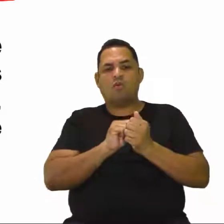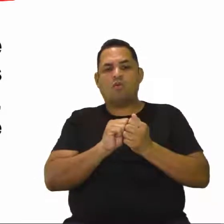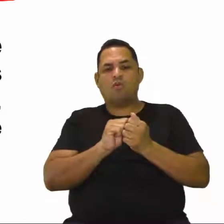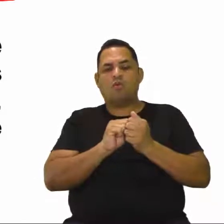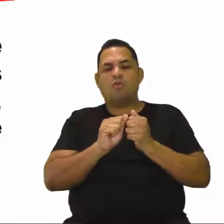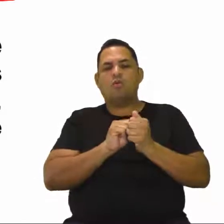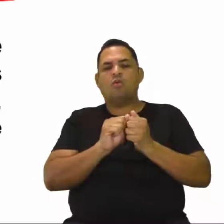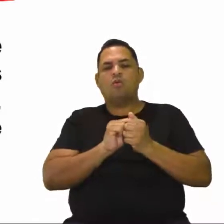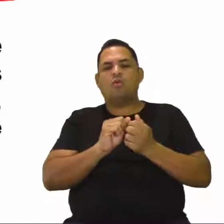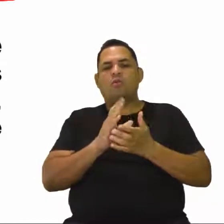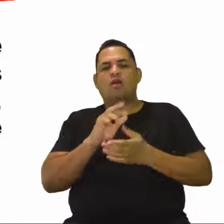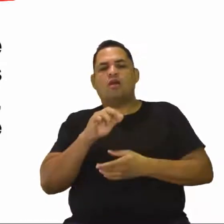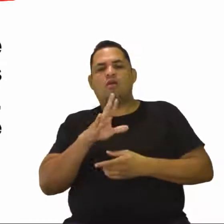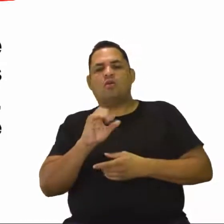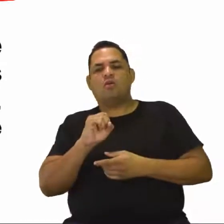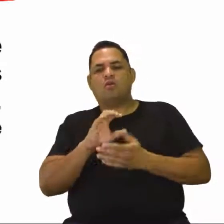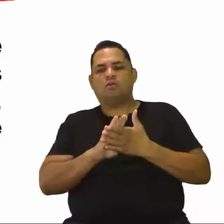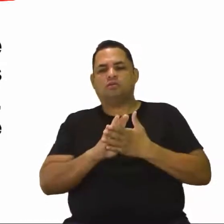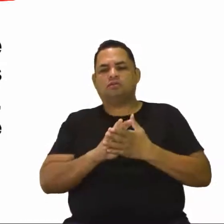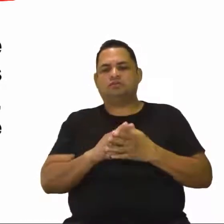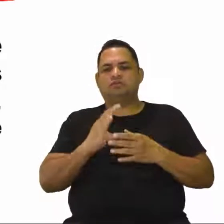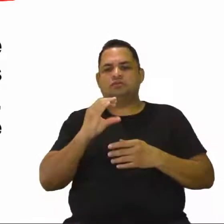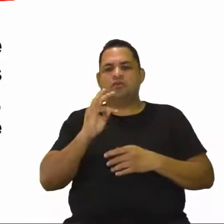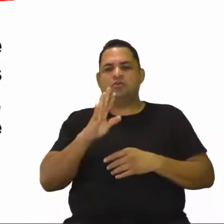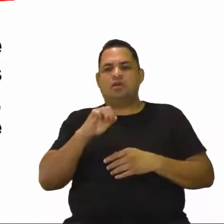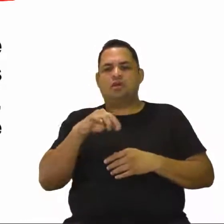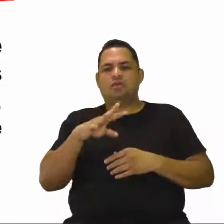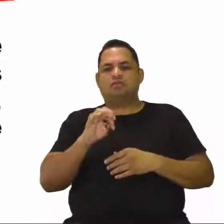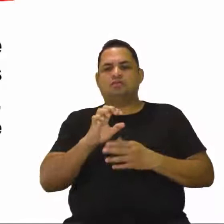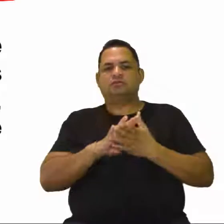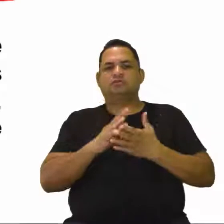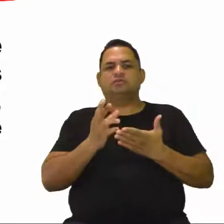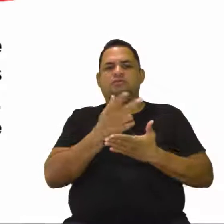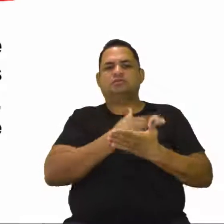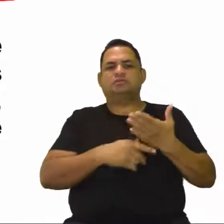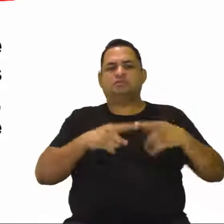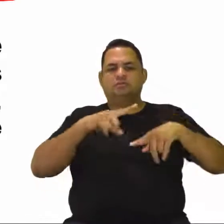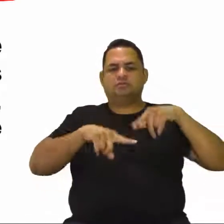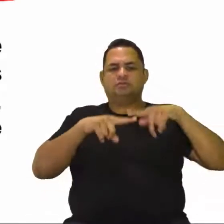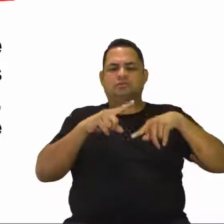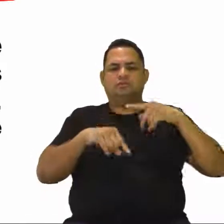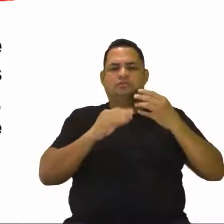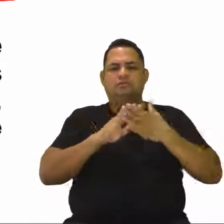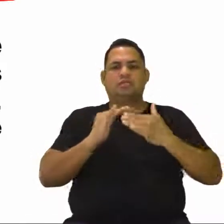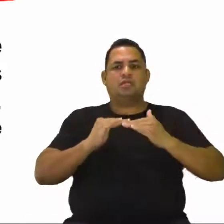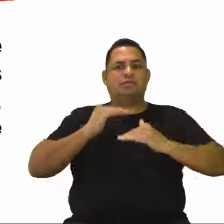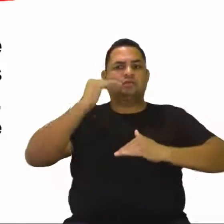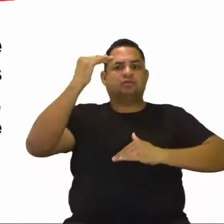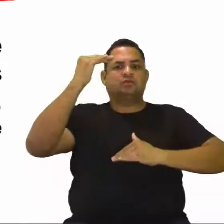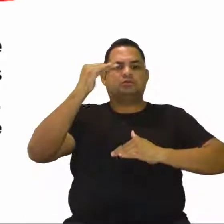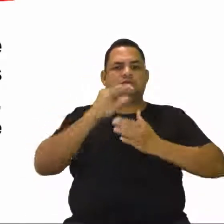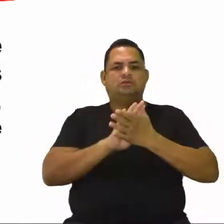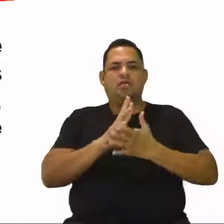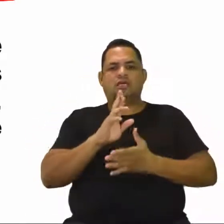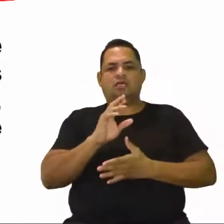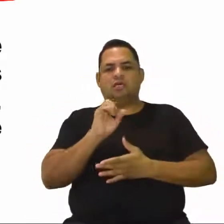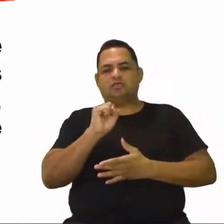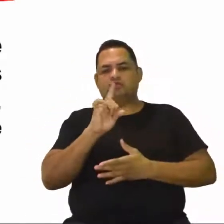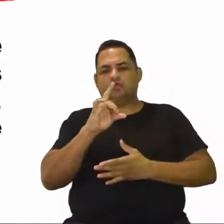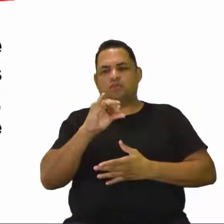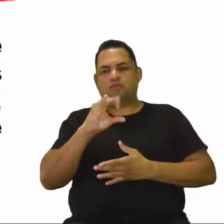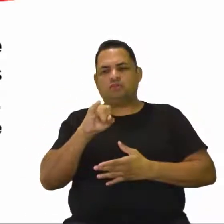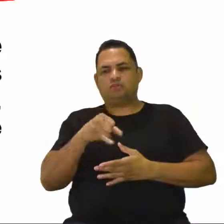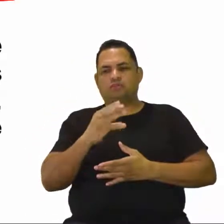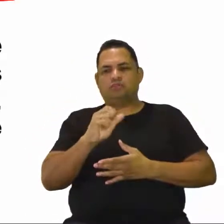estava muito caro, a batata e vários outros produtos, e acaba puxando, então, a soja, então